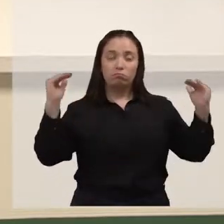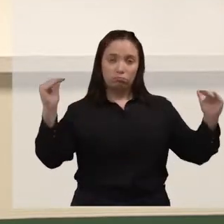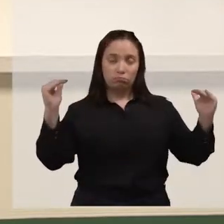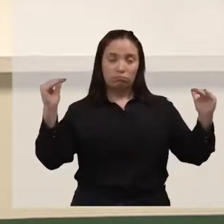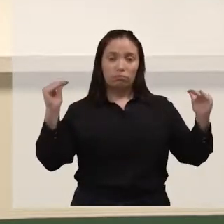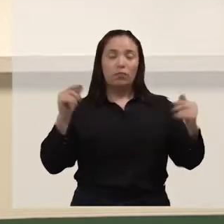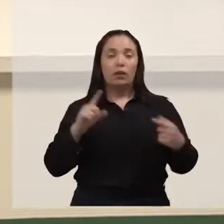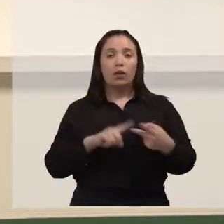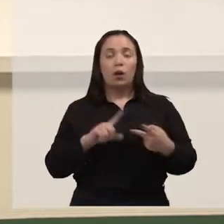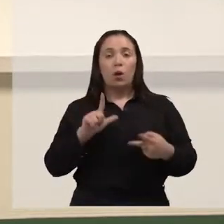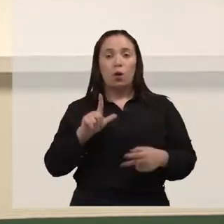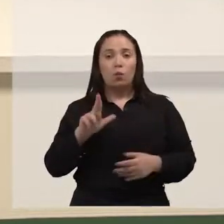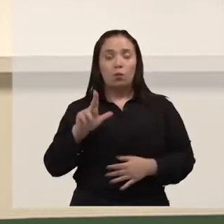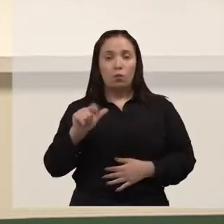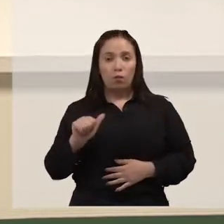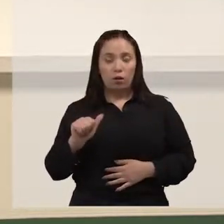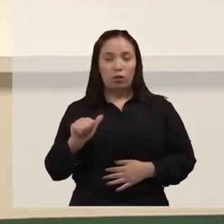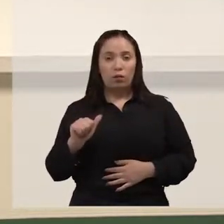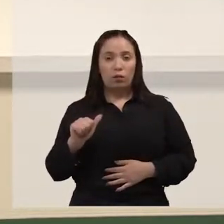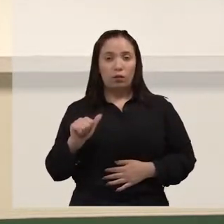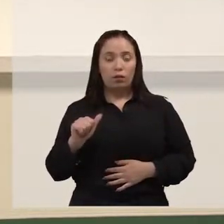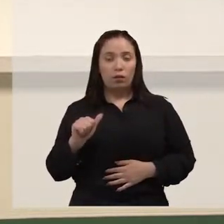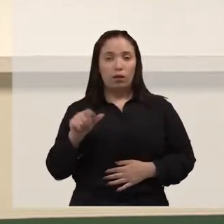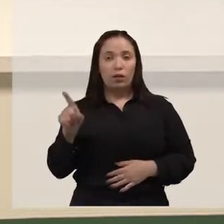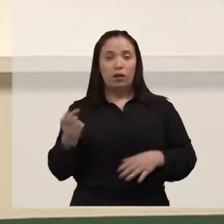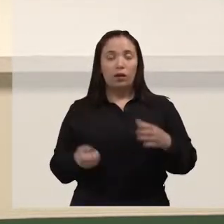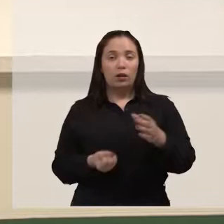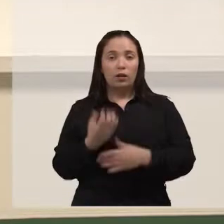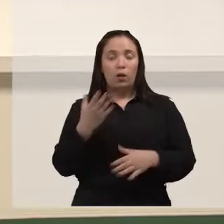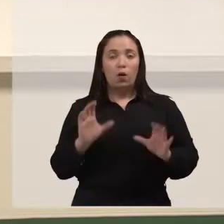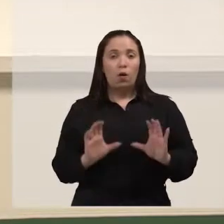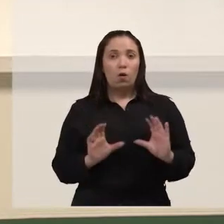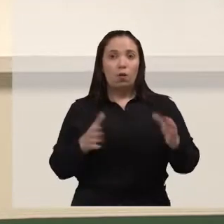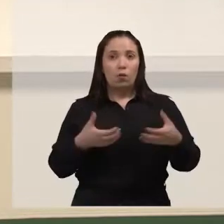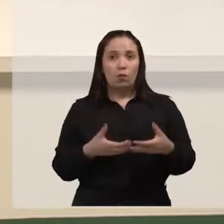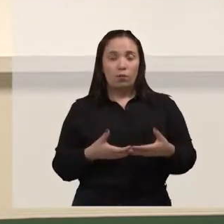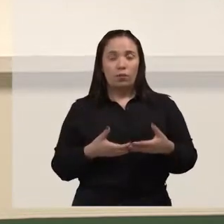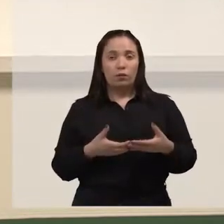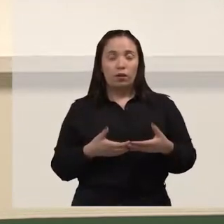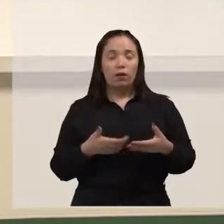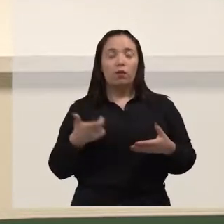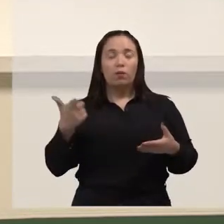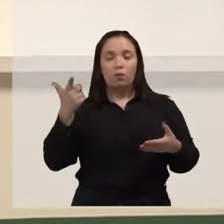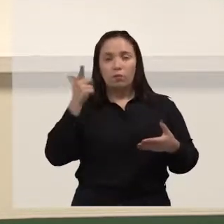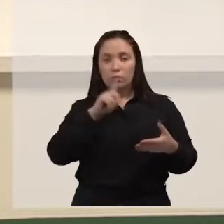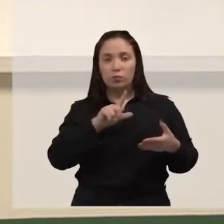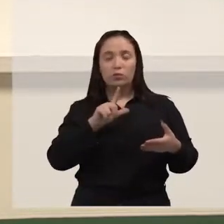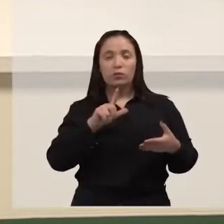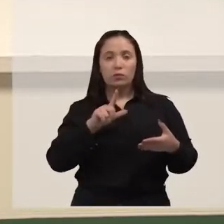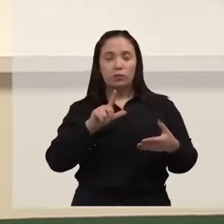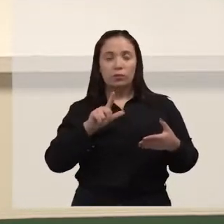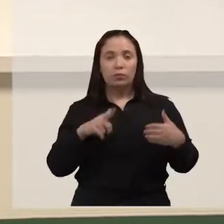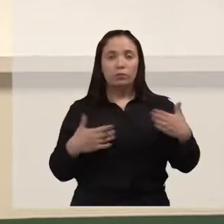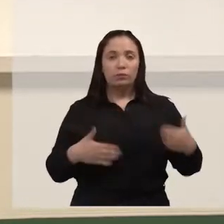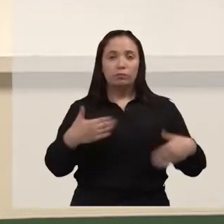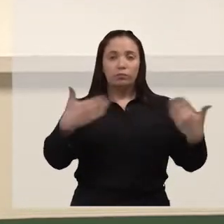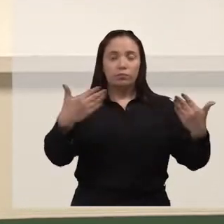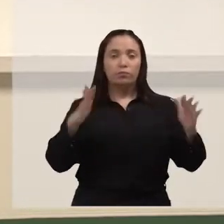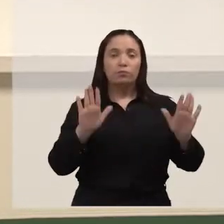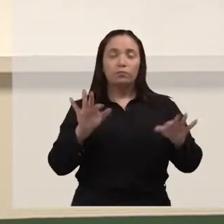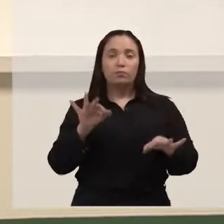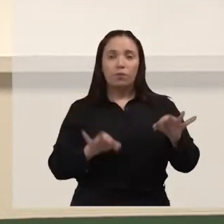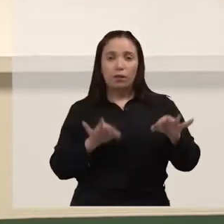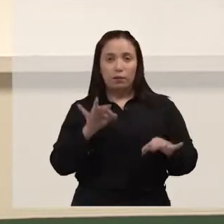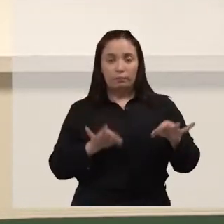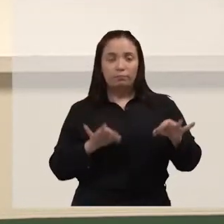O Lula só não caiu naquele processo, ele criou um comitê de crise que conseguiu conduzir aquele processo. Mas no julgamento